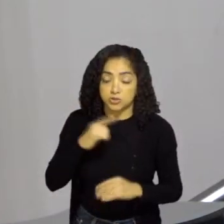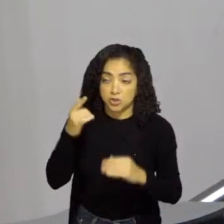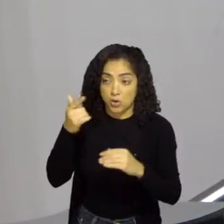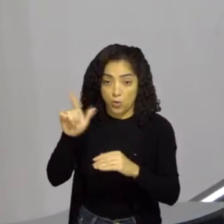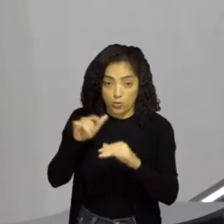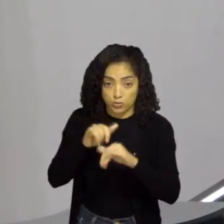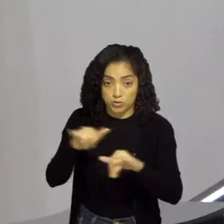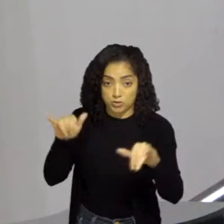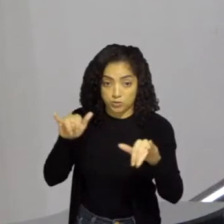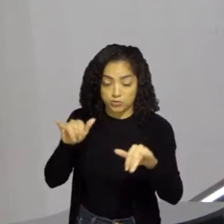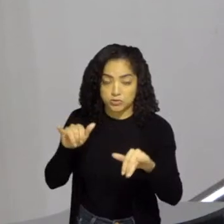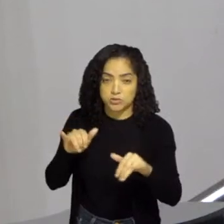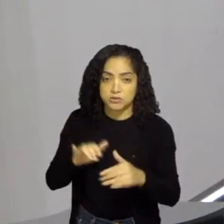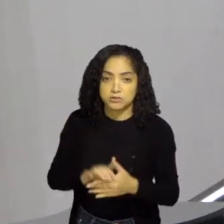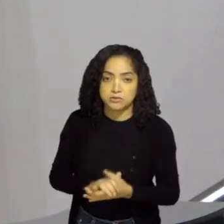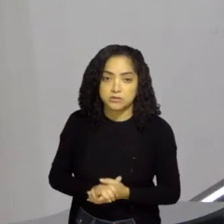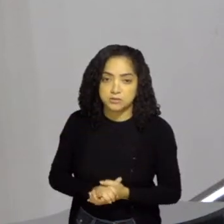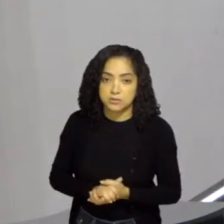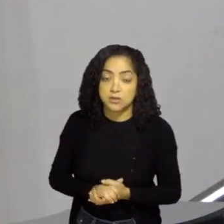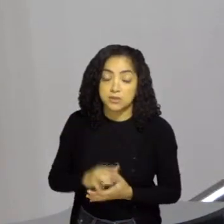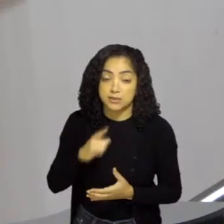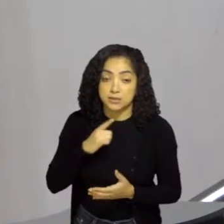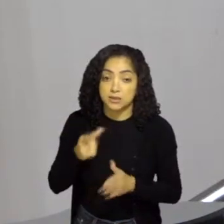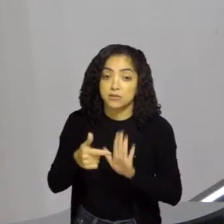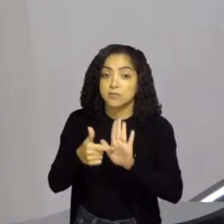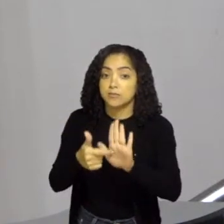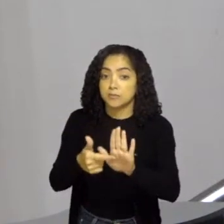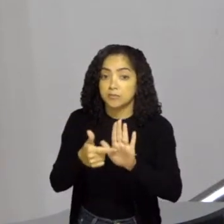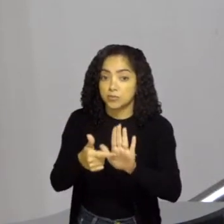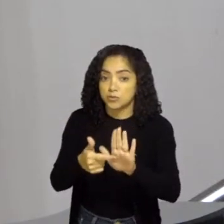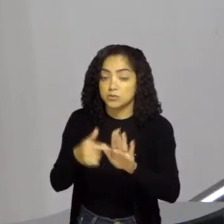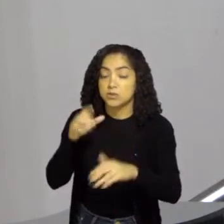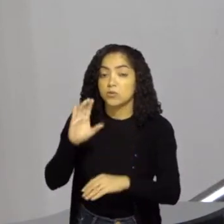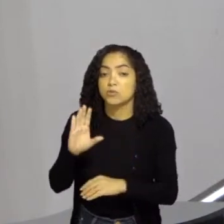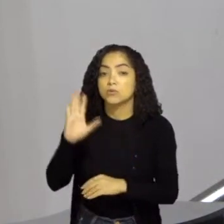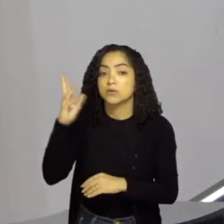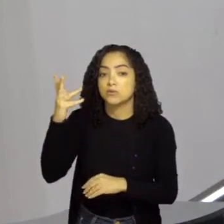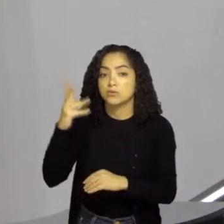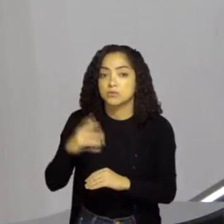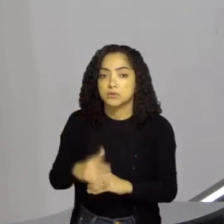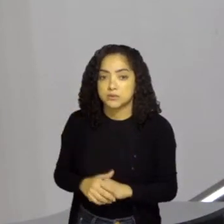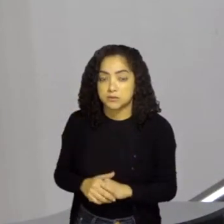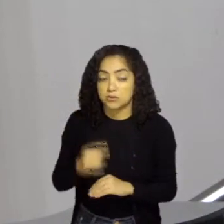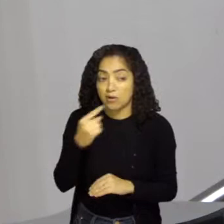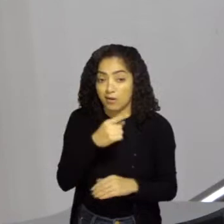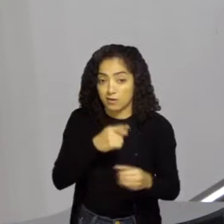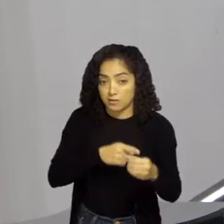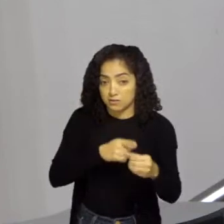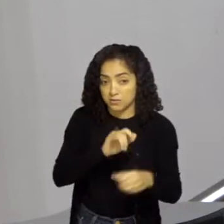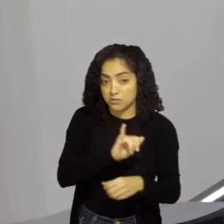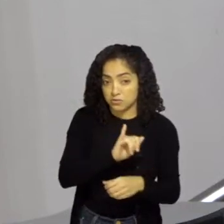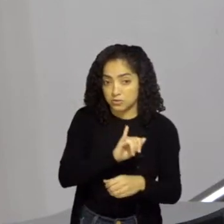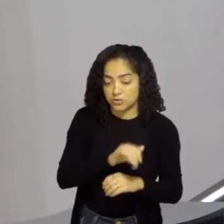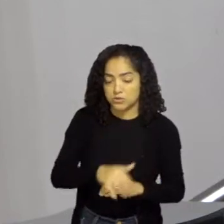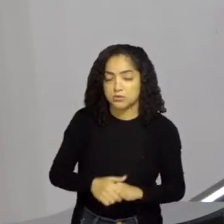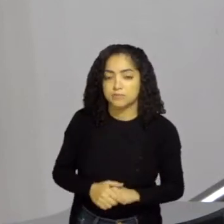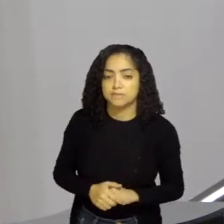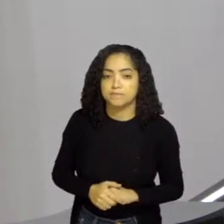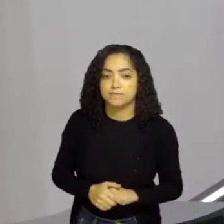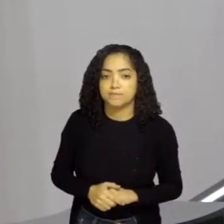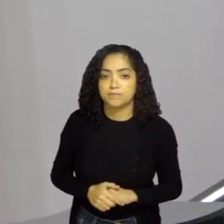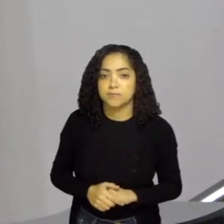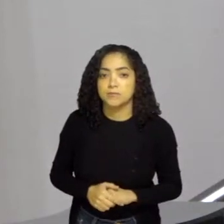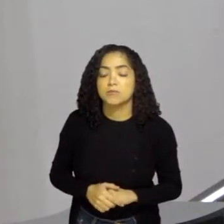não sei se veio para a Tex, do caso de Itajaí. Então, nós